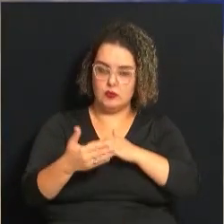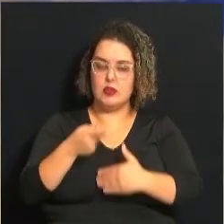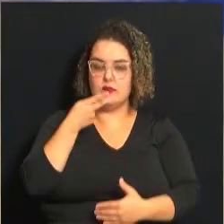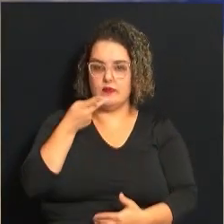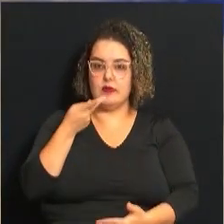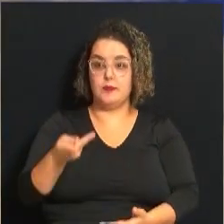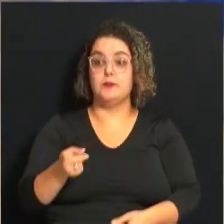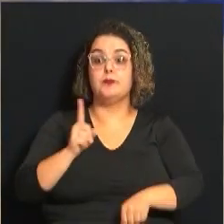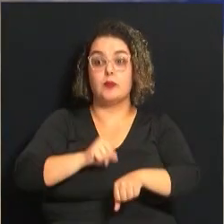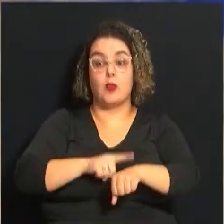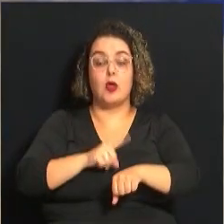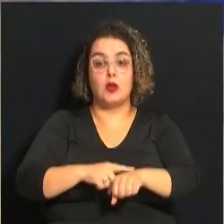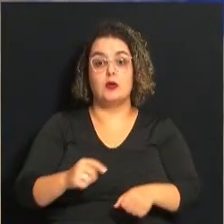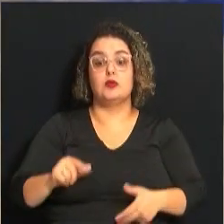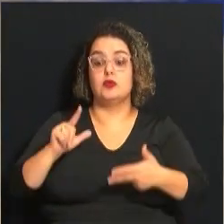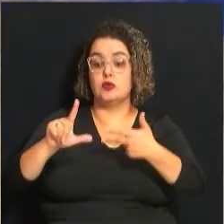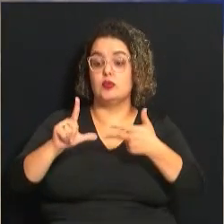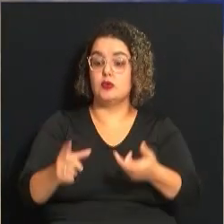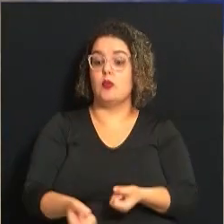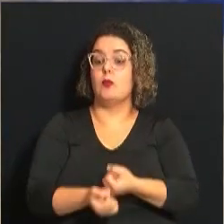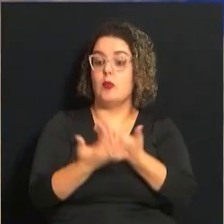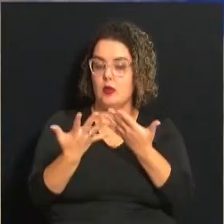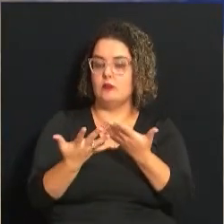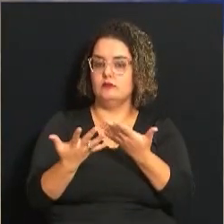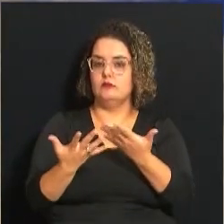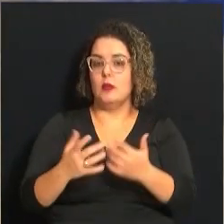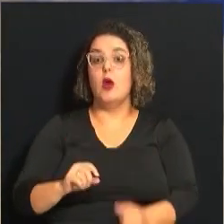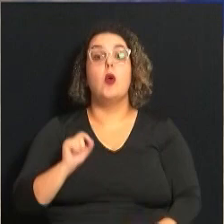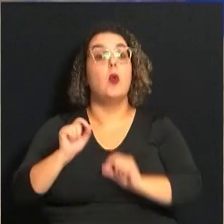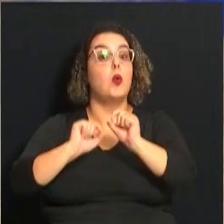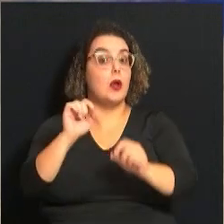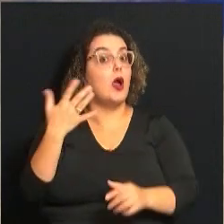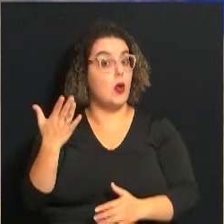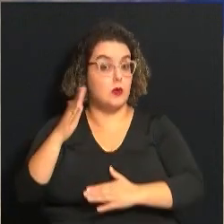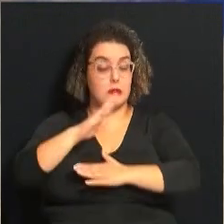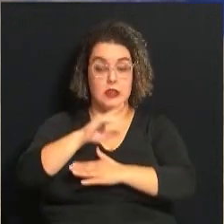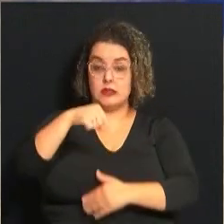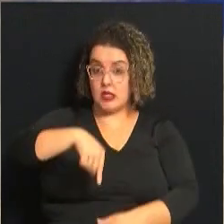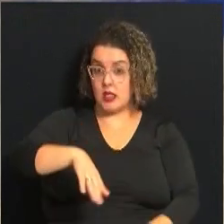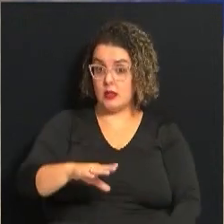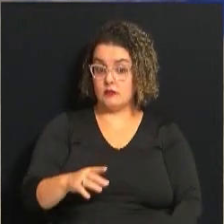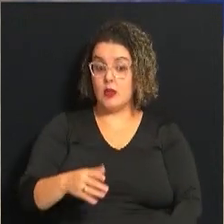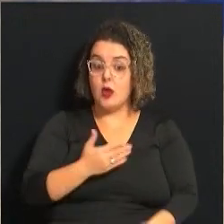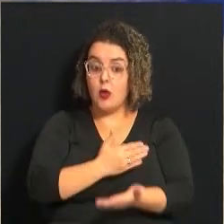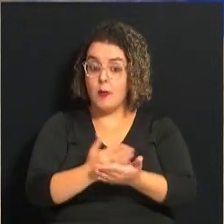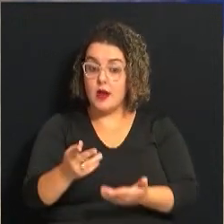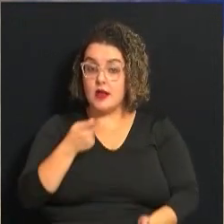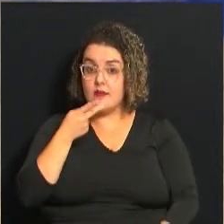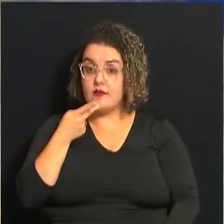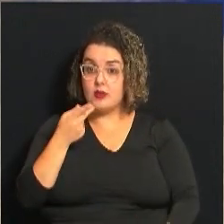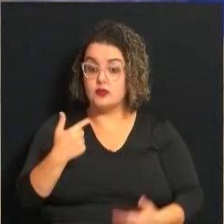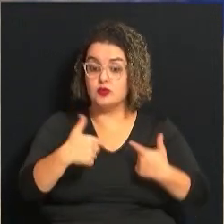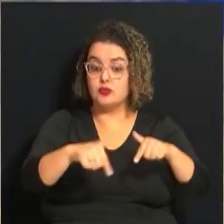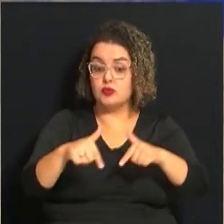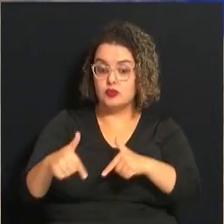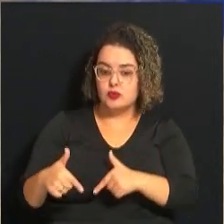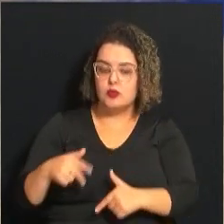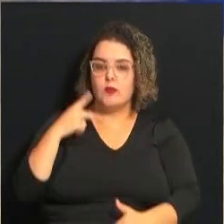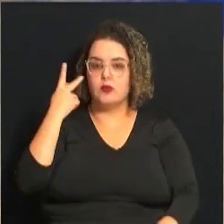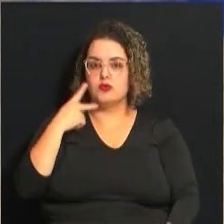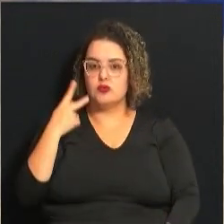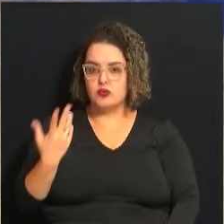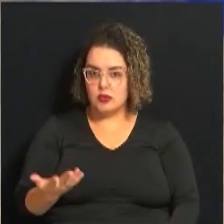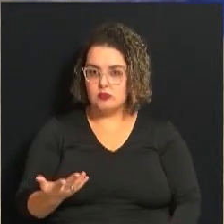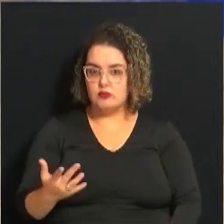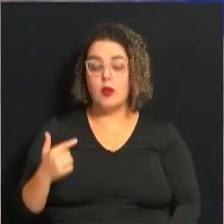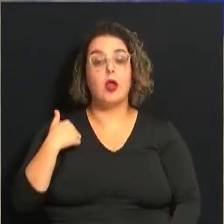Hora das notícias do Legislativo, do que acontece aqui na Câmara de Campinas, e a gente começa falando sobre o trabalho dos parlamentares. E a